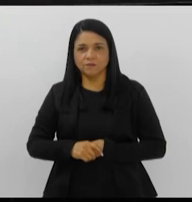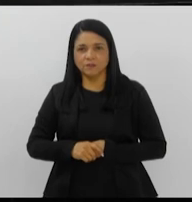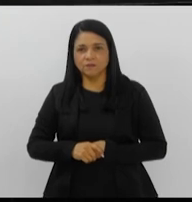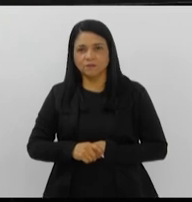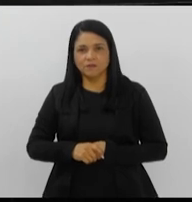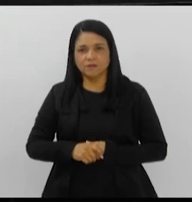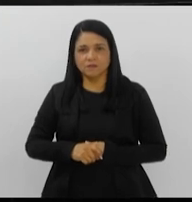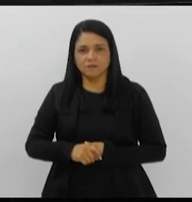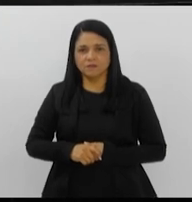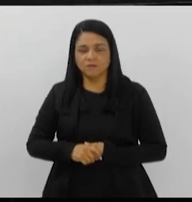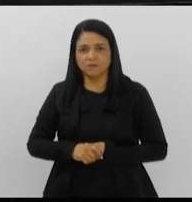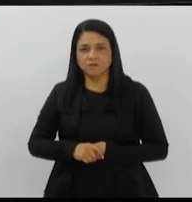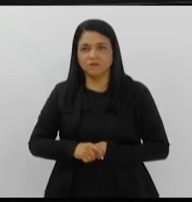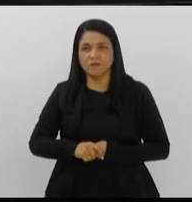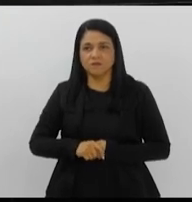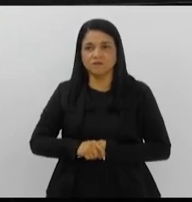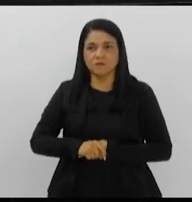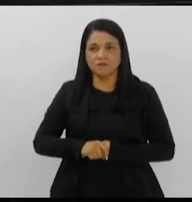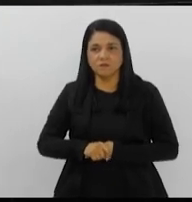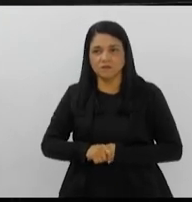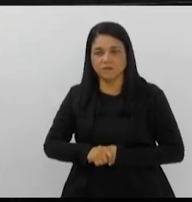continuando. O deputado Carlos Mink